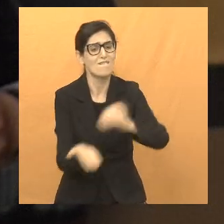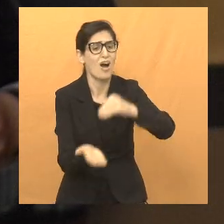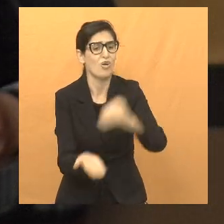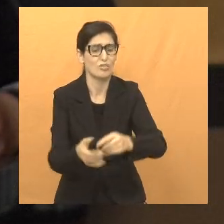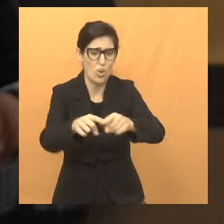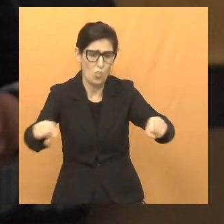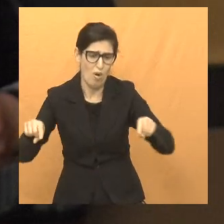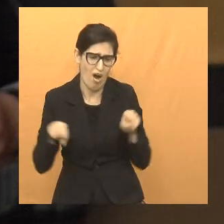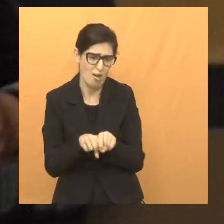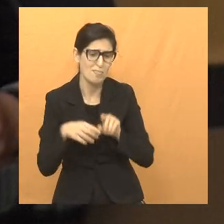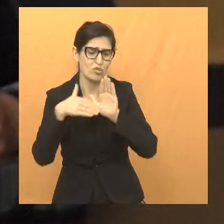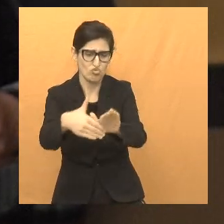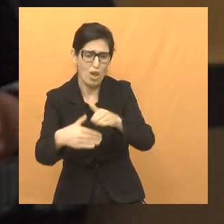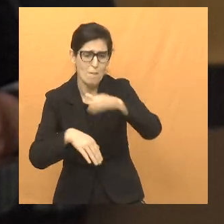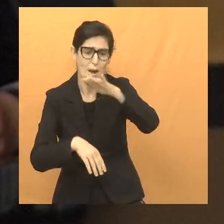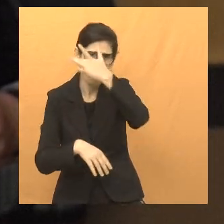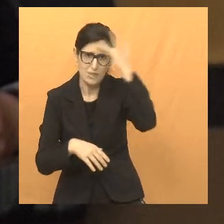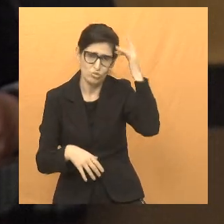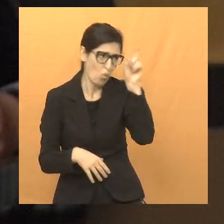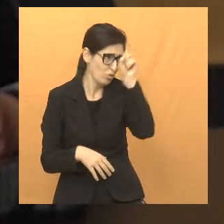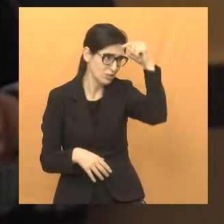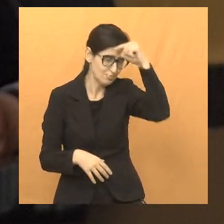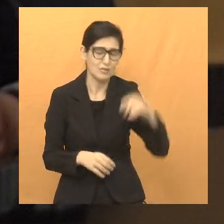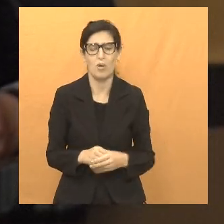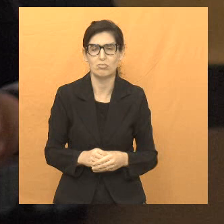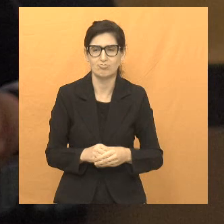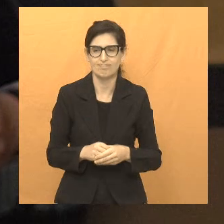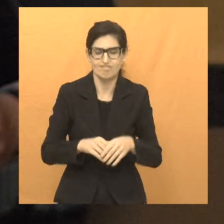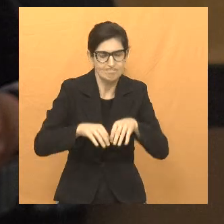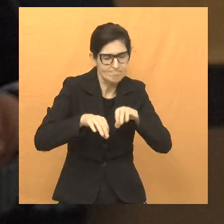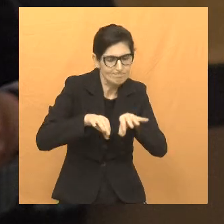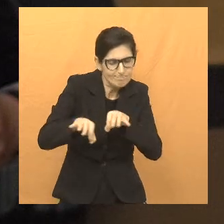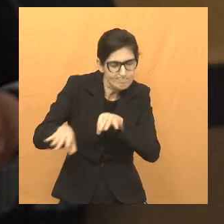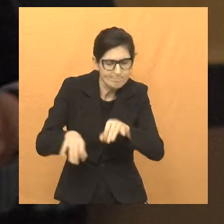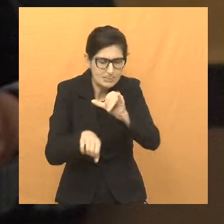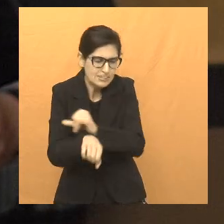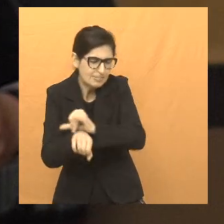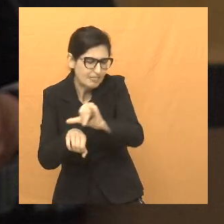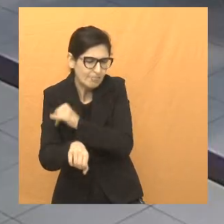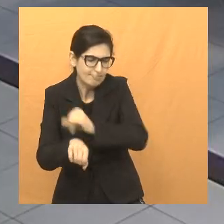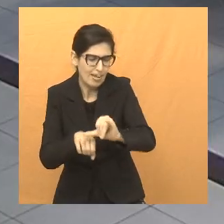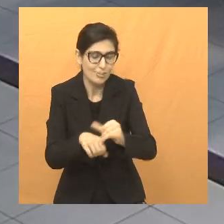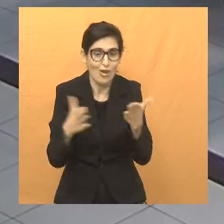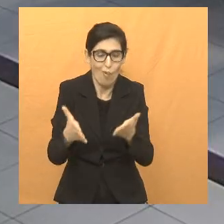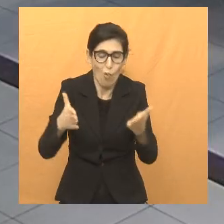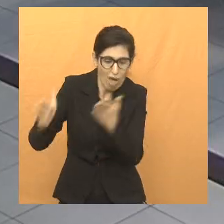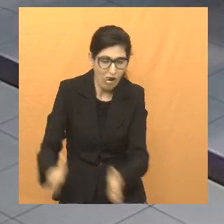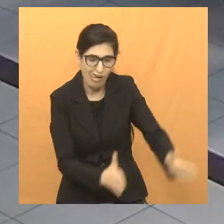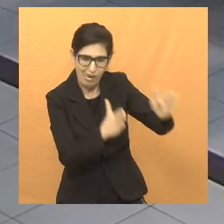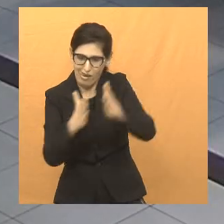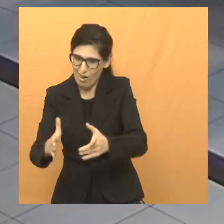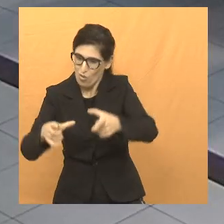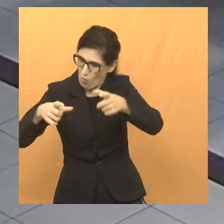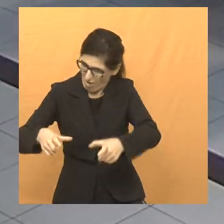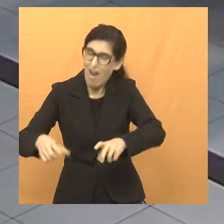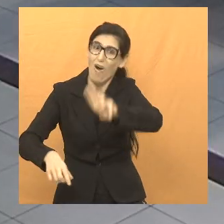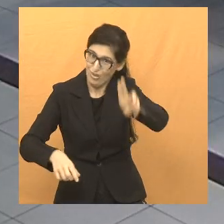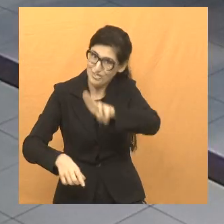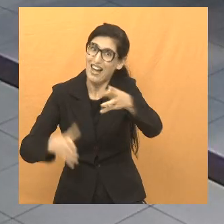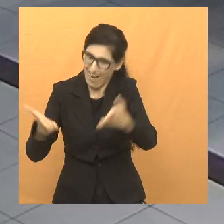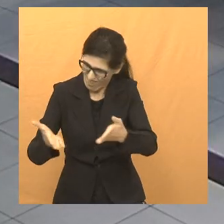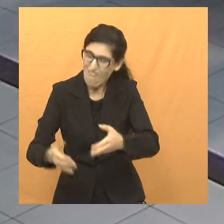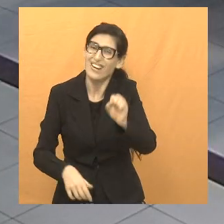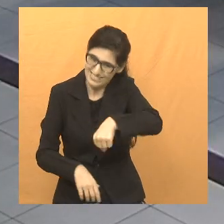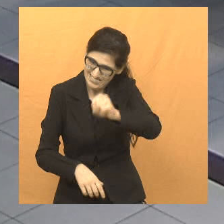né? Então, tivemos que fazer todo um jogo de quebra-cabeça aí para suprir essas necessidades. Beleza.